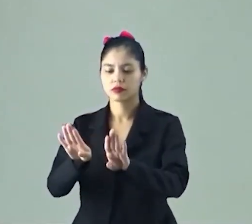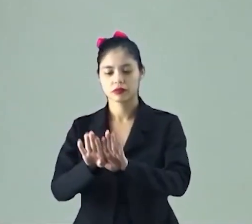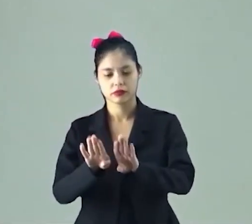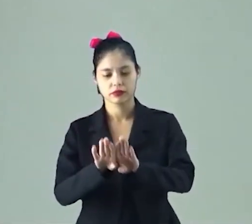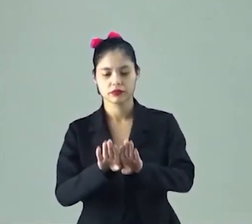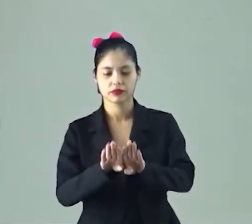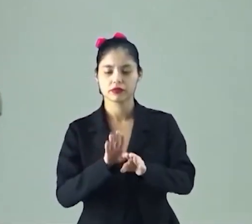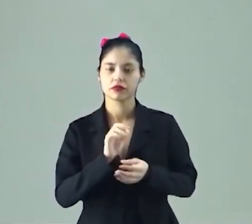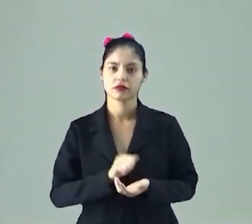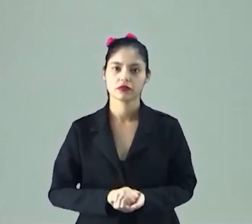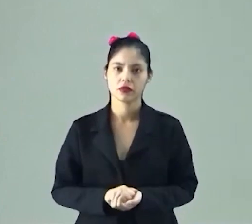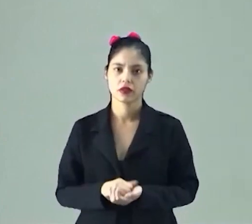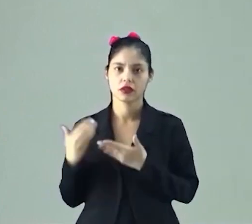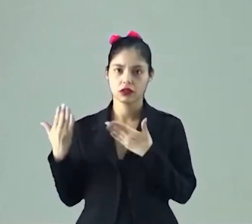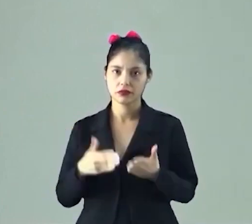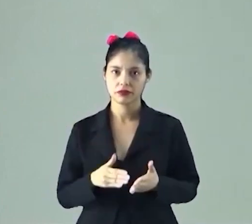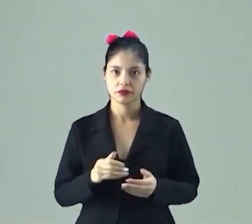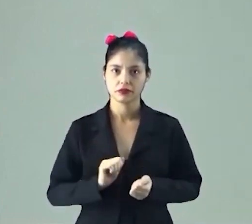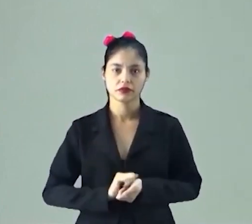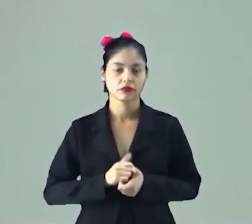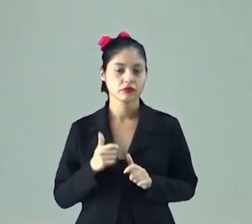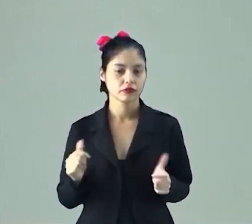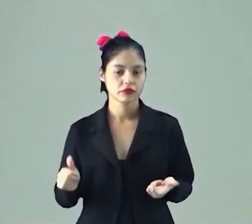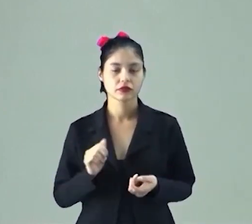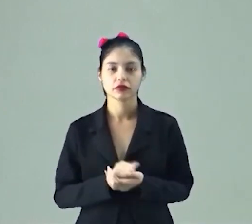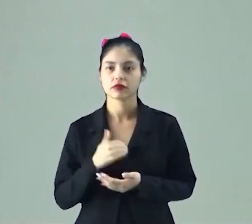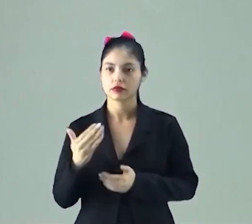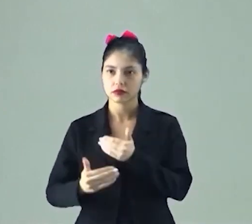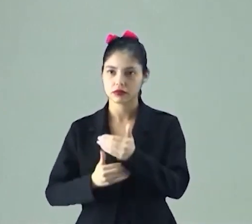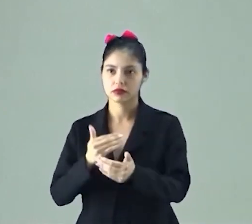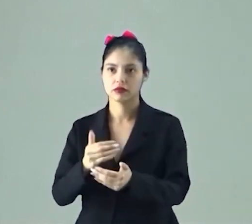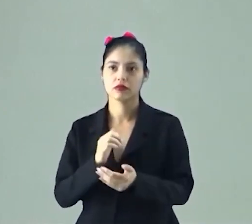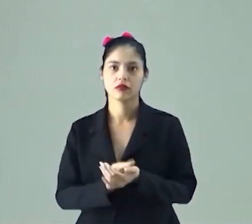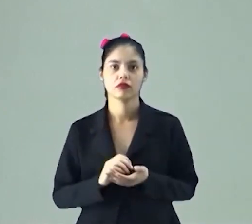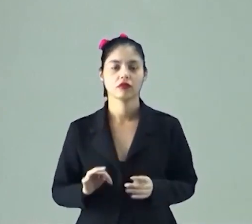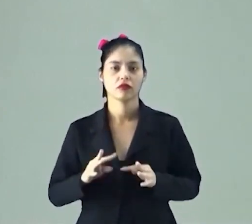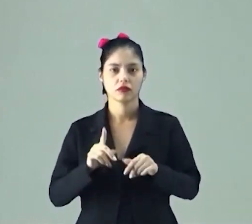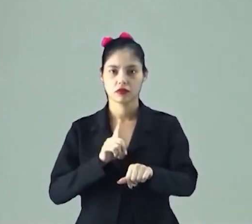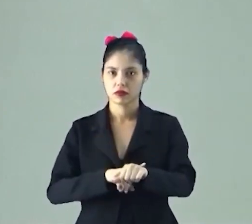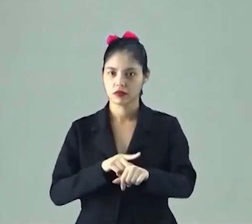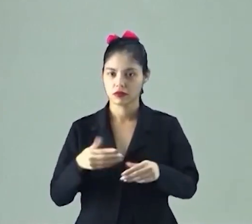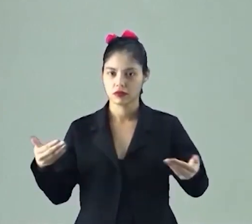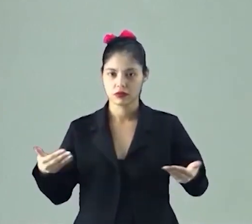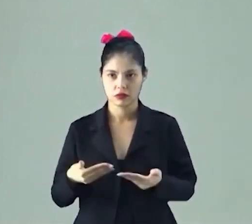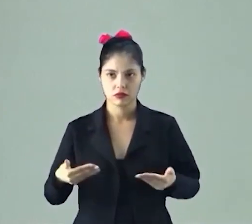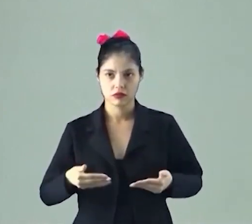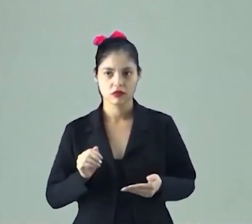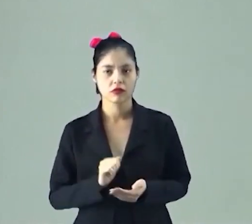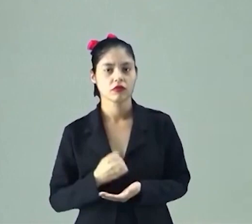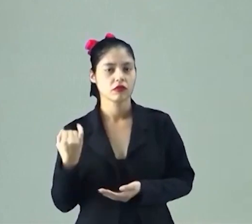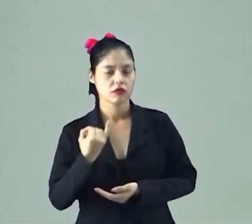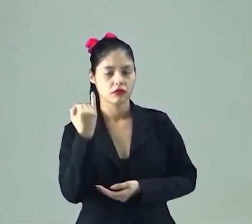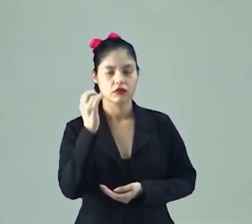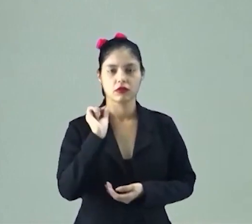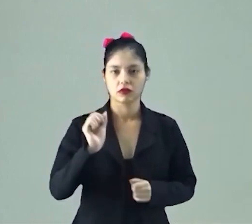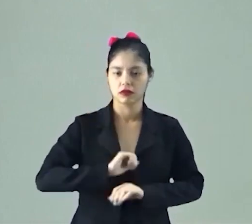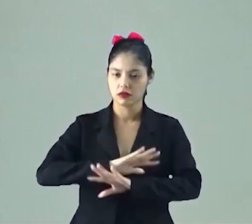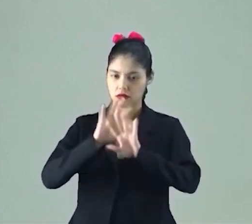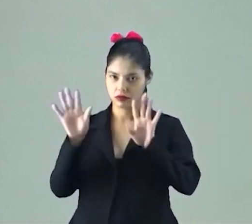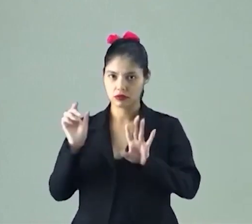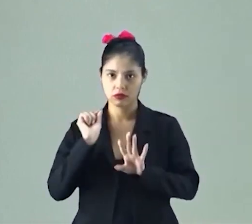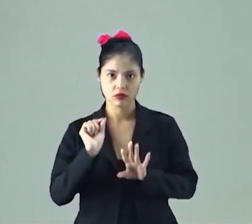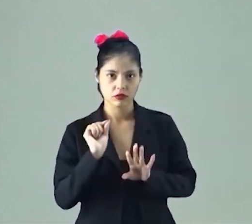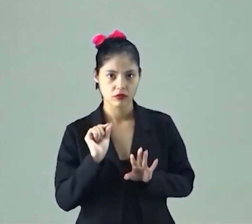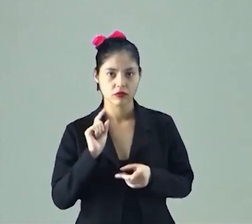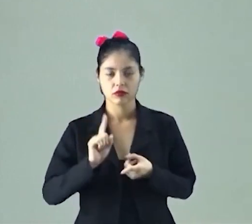o ser humano chegou ao ápice da evolução. A gente vai ver isso também na nossa aula durante o dia de hoje. Então, é importante a gente ter isso esclarecido,